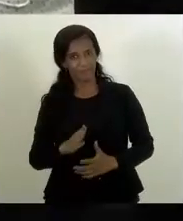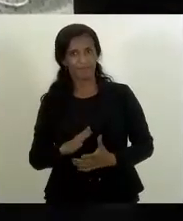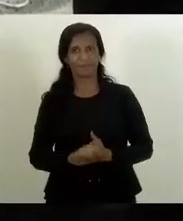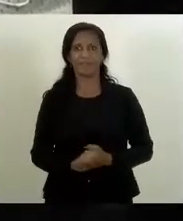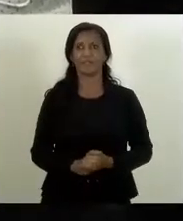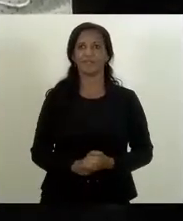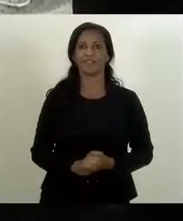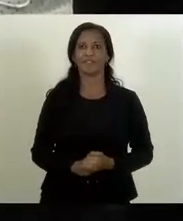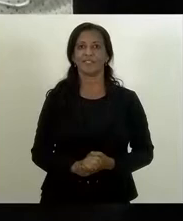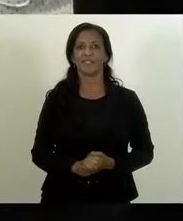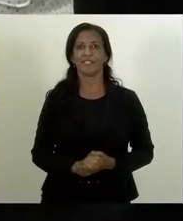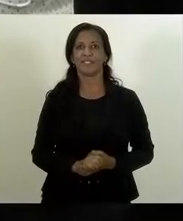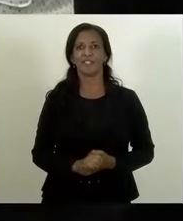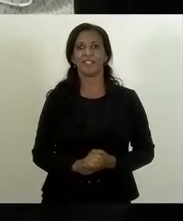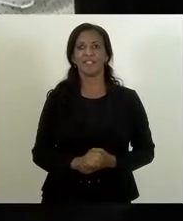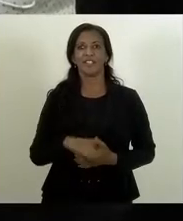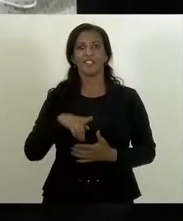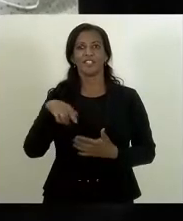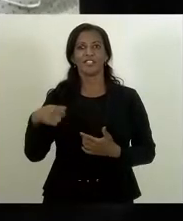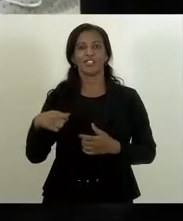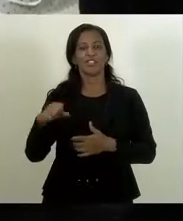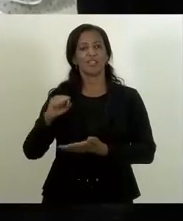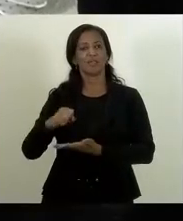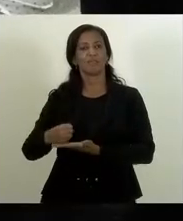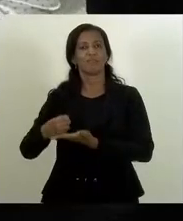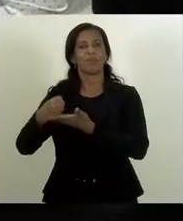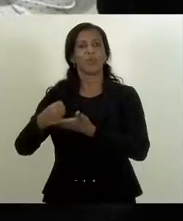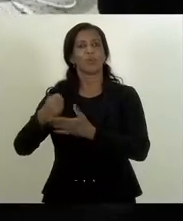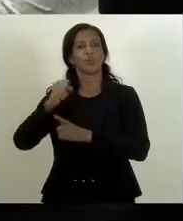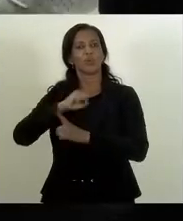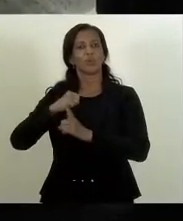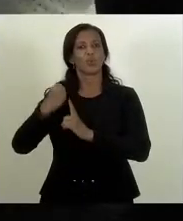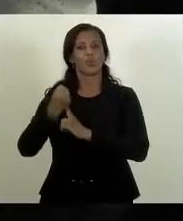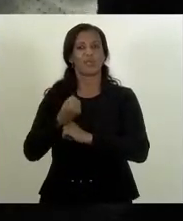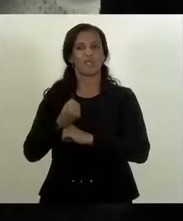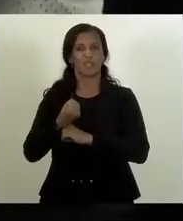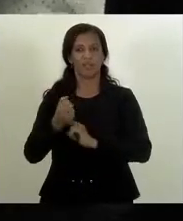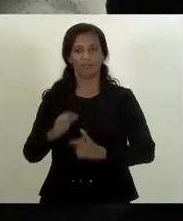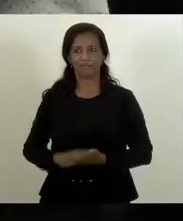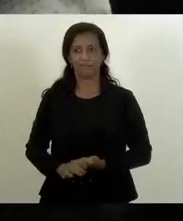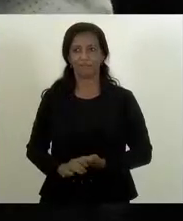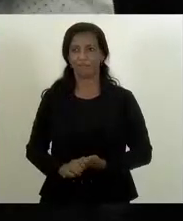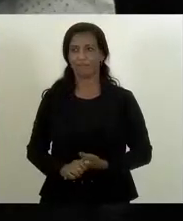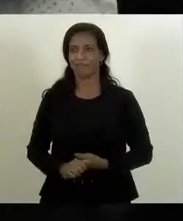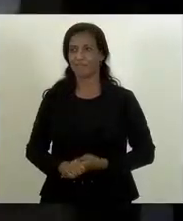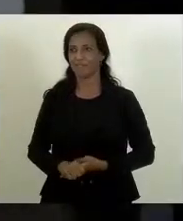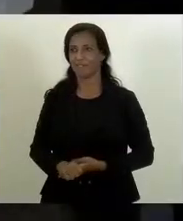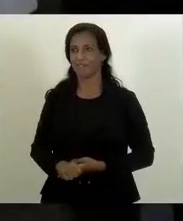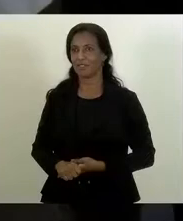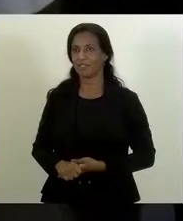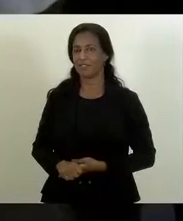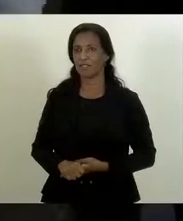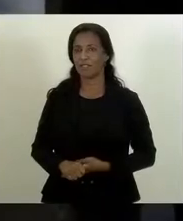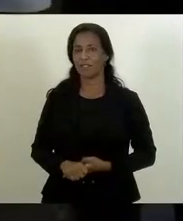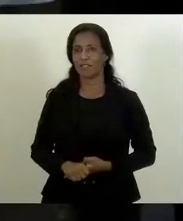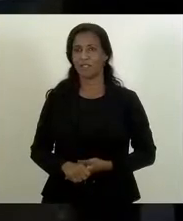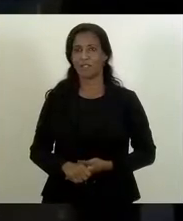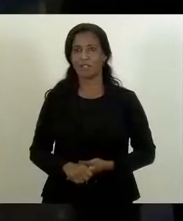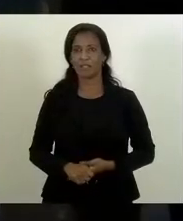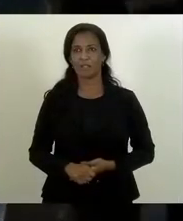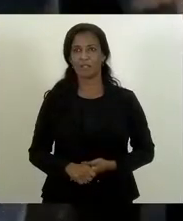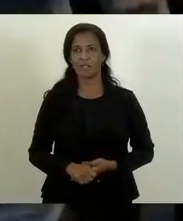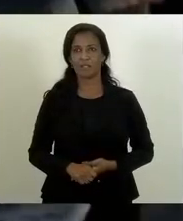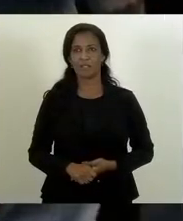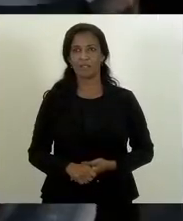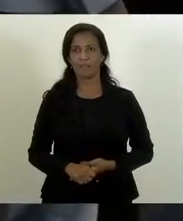de insurgência social. No entroncamento da